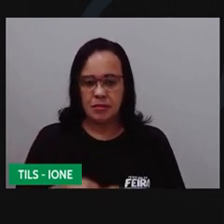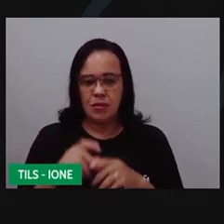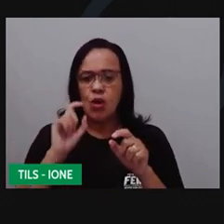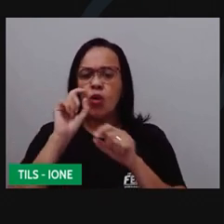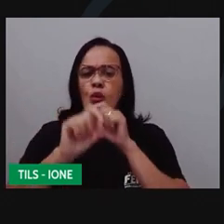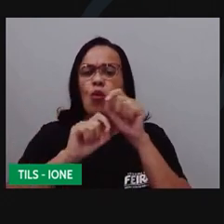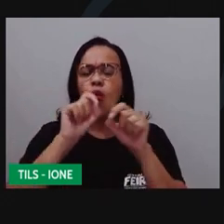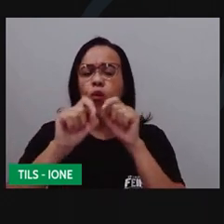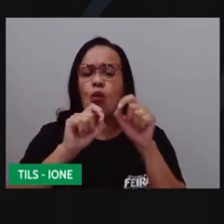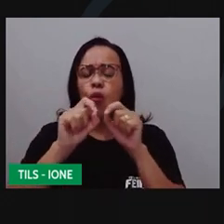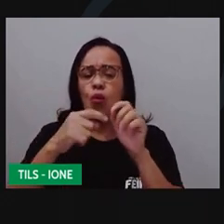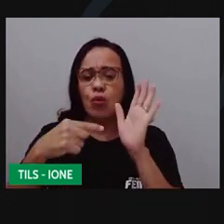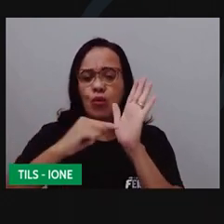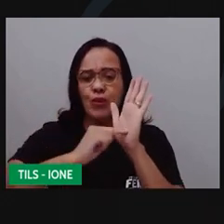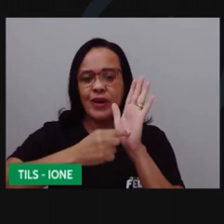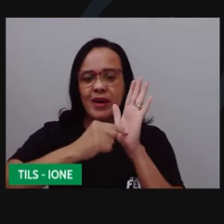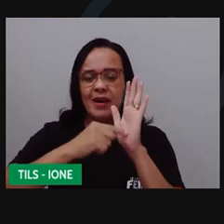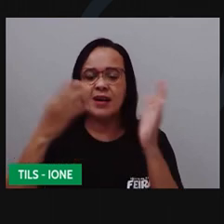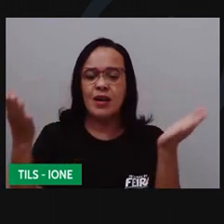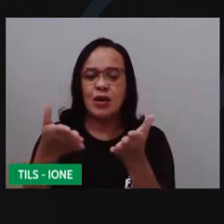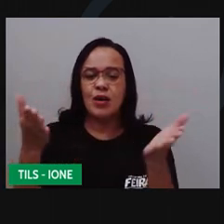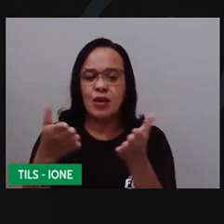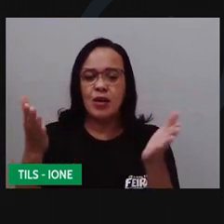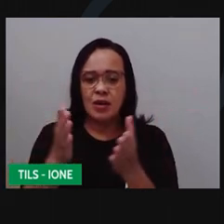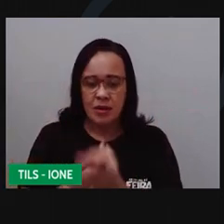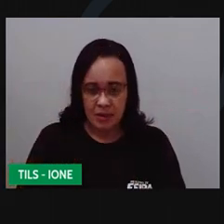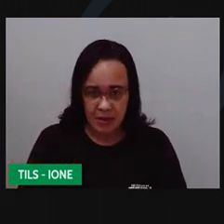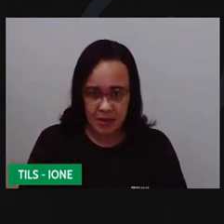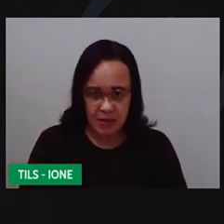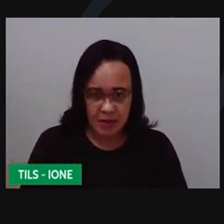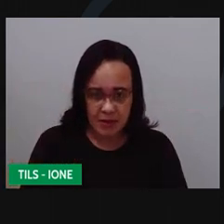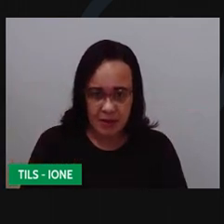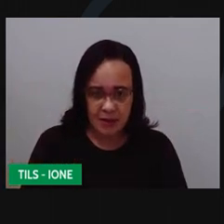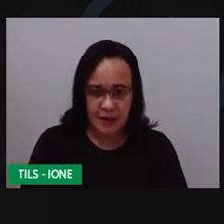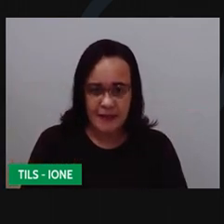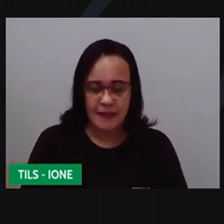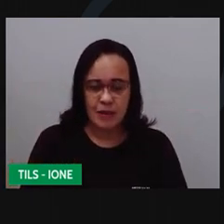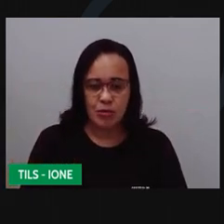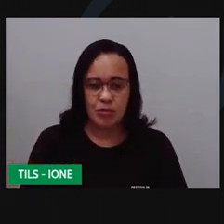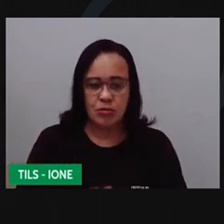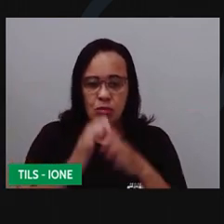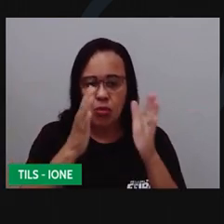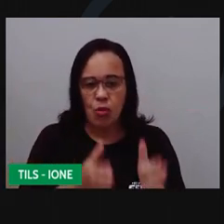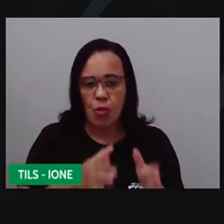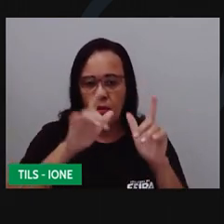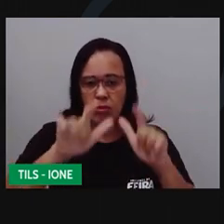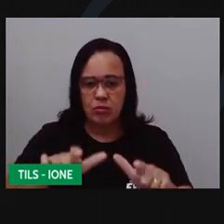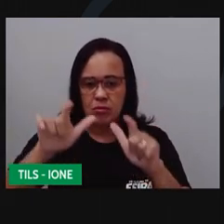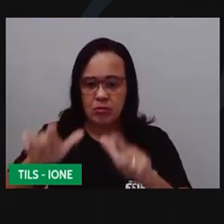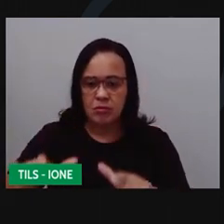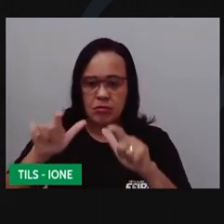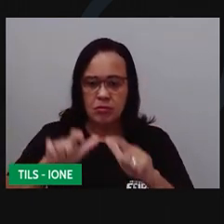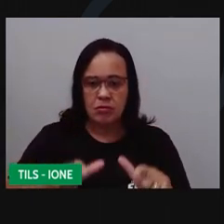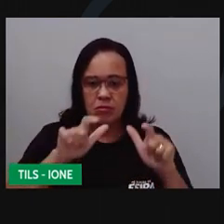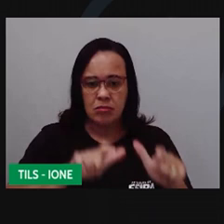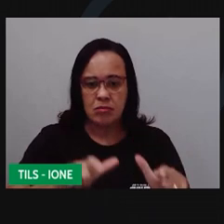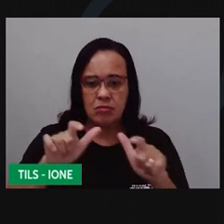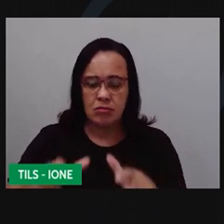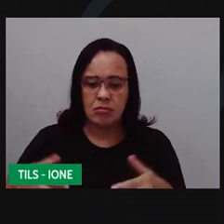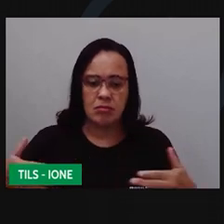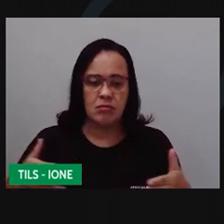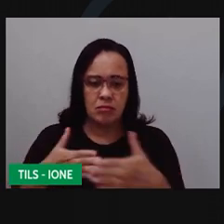várias situações que envolvem multiplicação. Hoje vamos ver como podemos usar a multiplicação na organização de